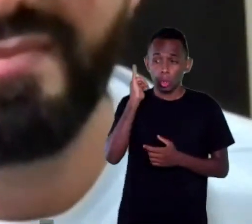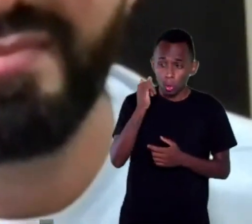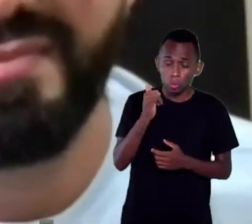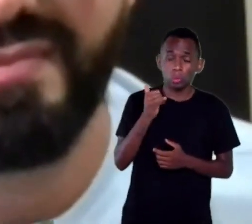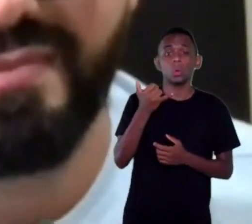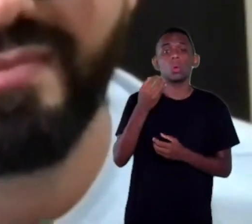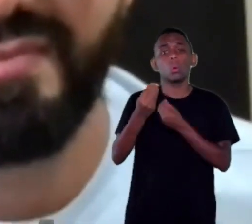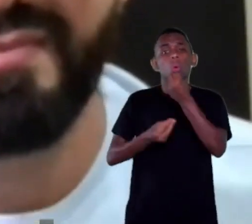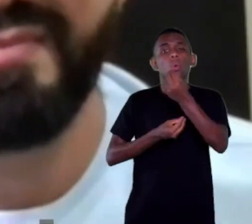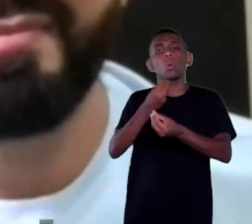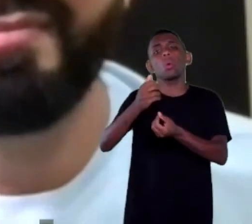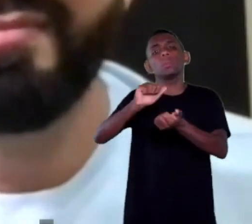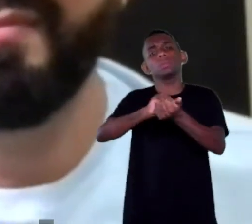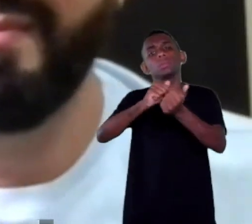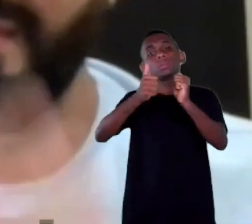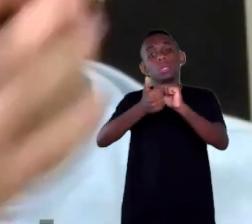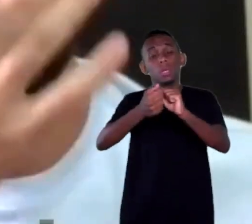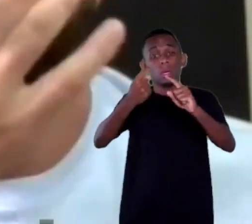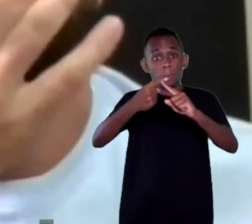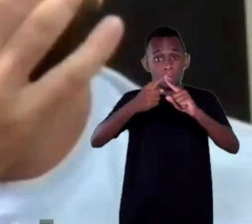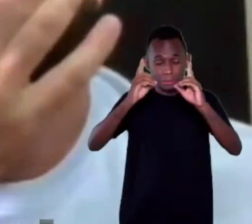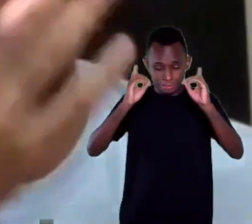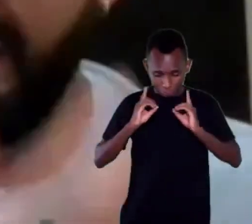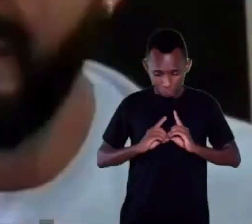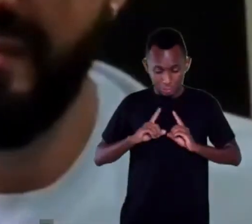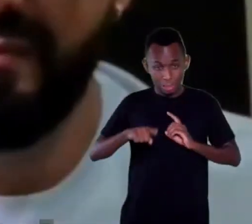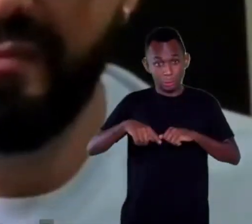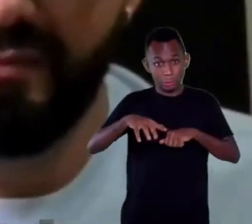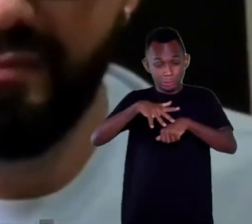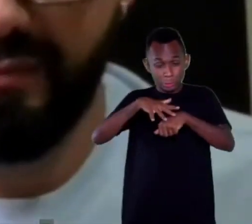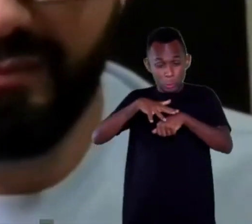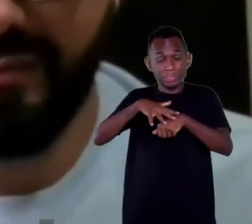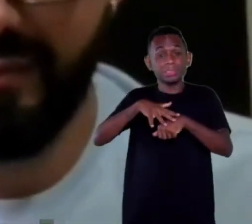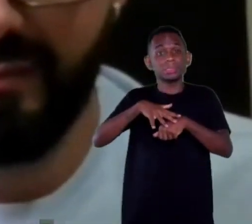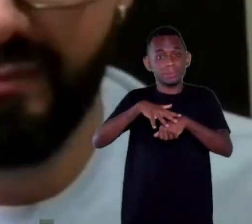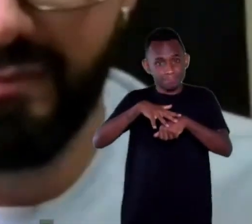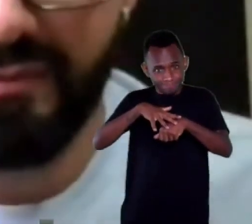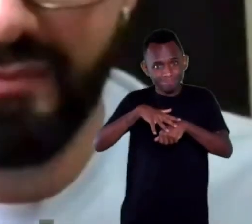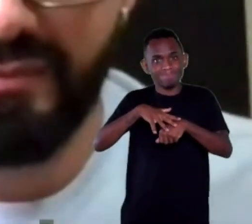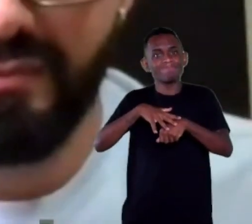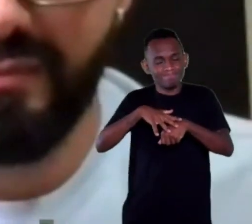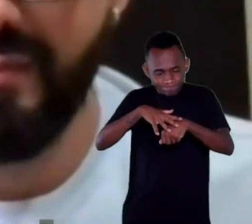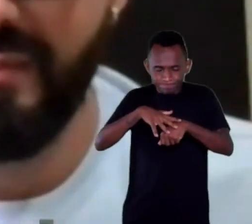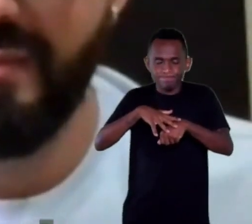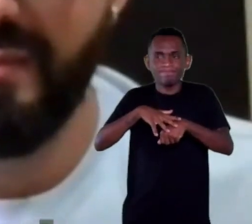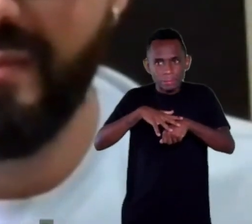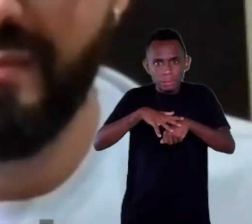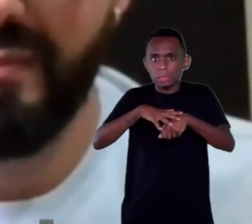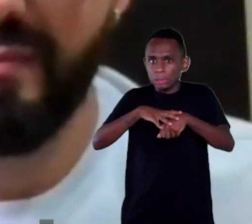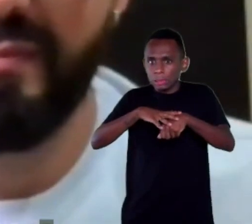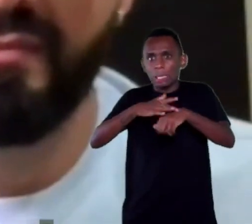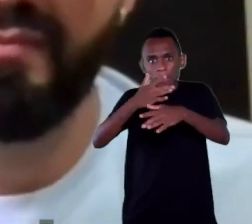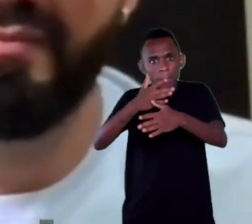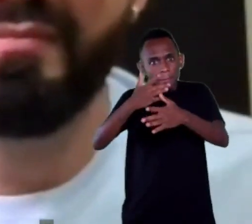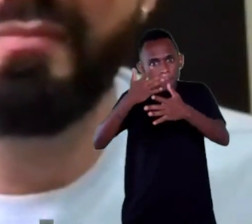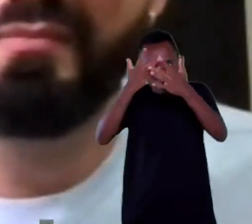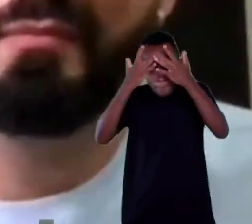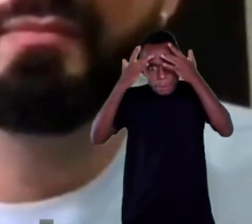porque a depressão é uma doença que acomete, assim, muita gente e